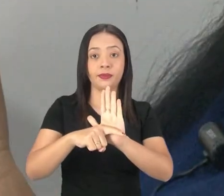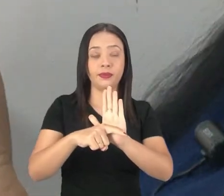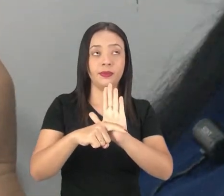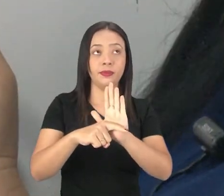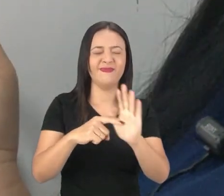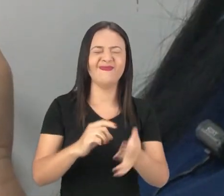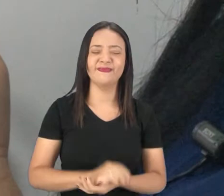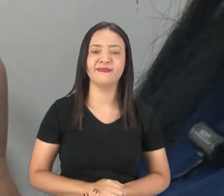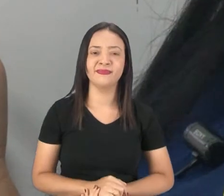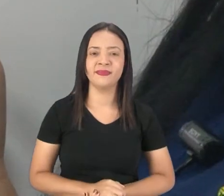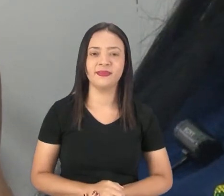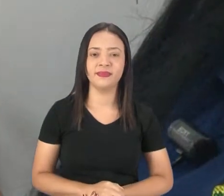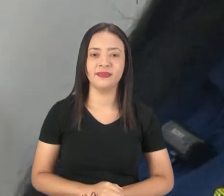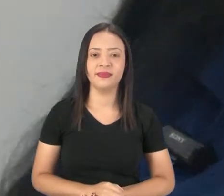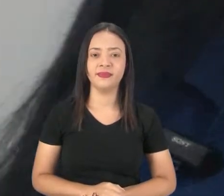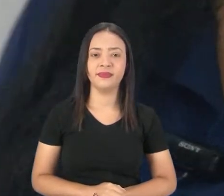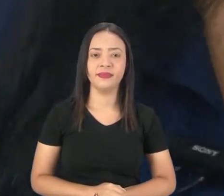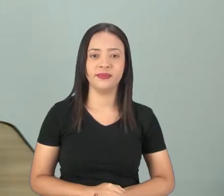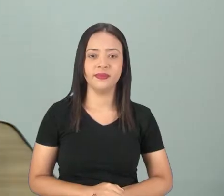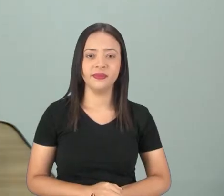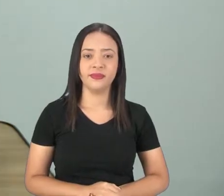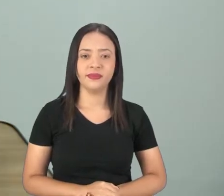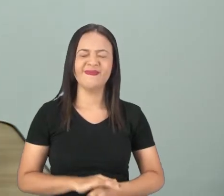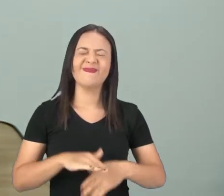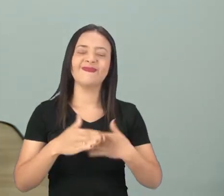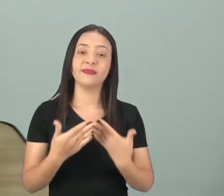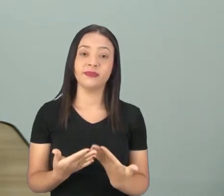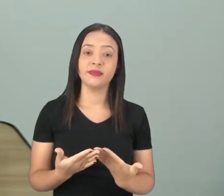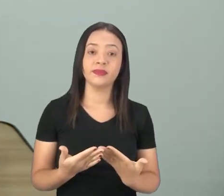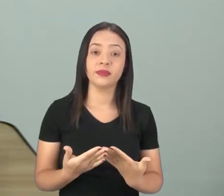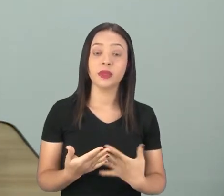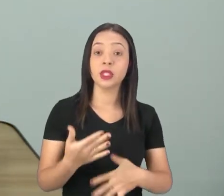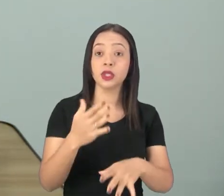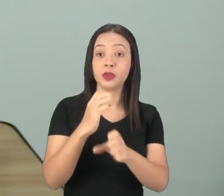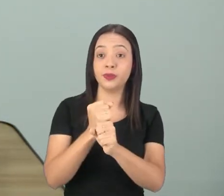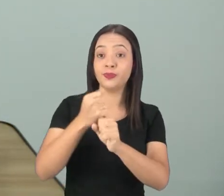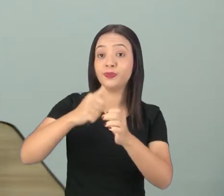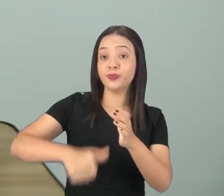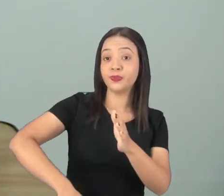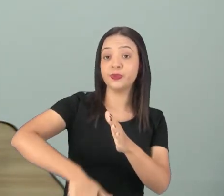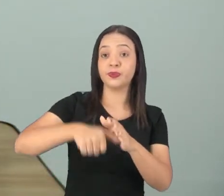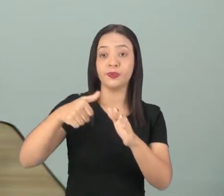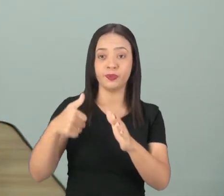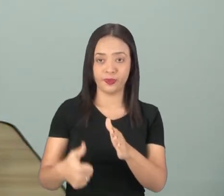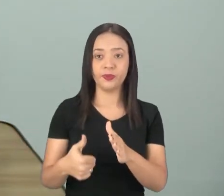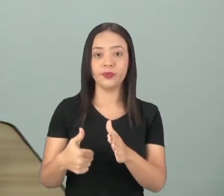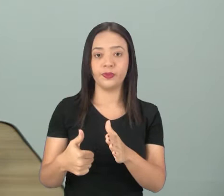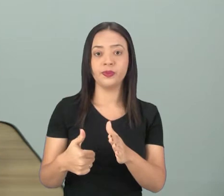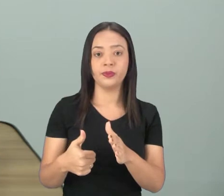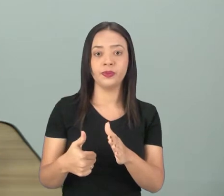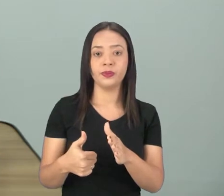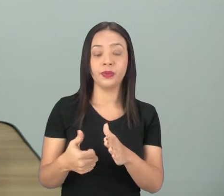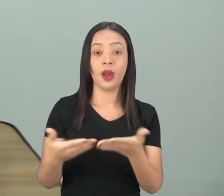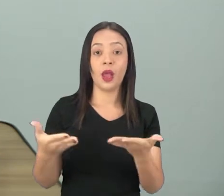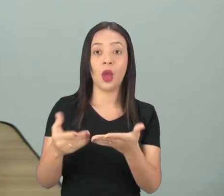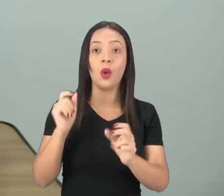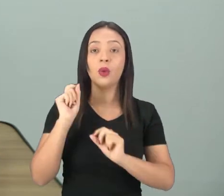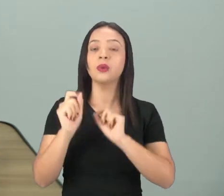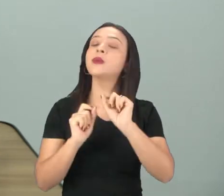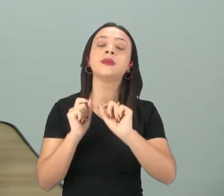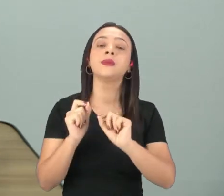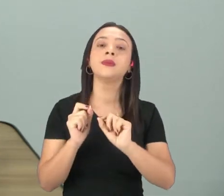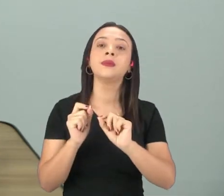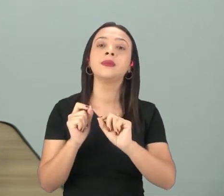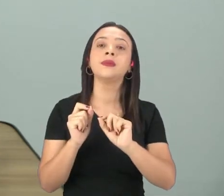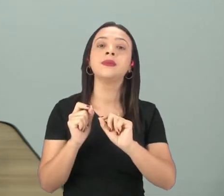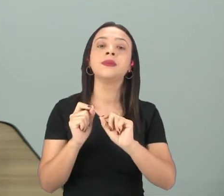adição e subtração, tá? A adição, ela vem primeiro. E aí eu vou propor para você o